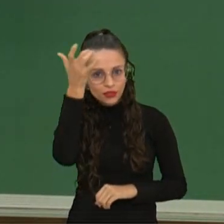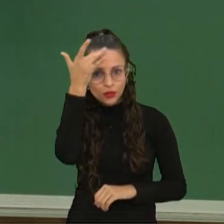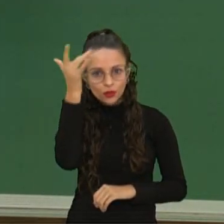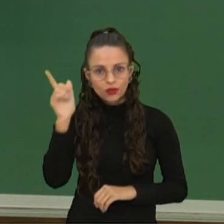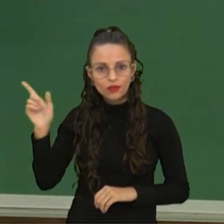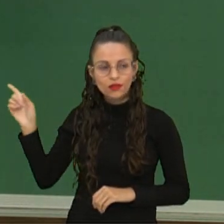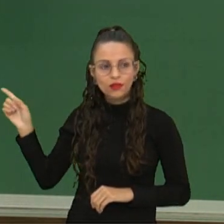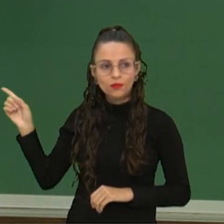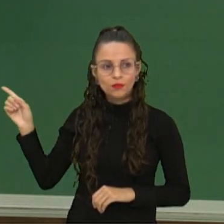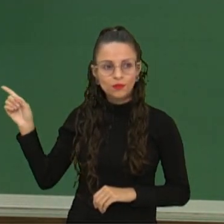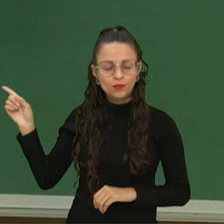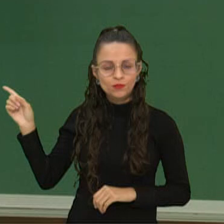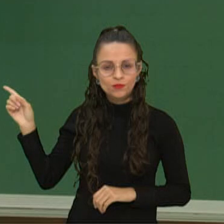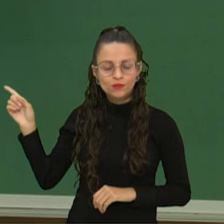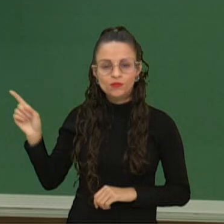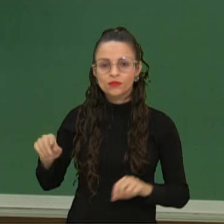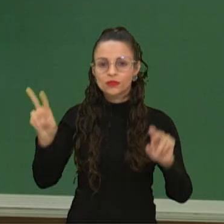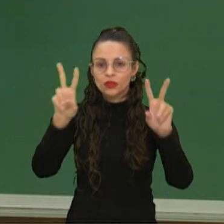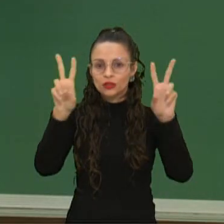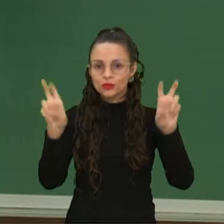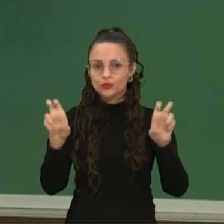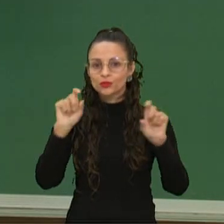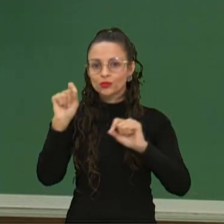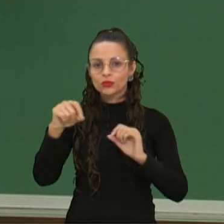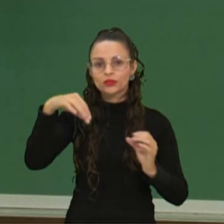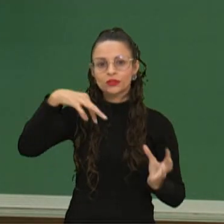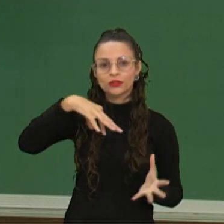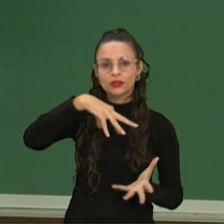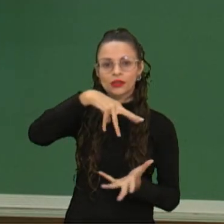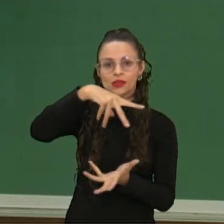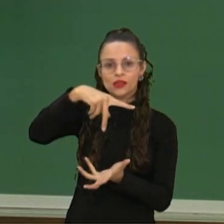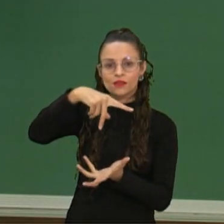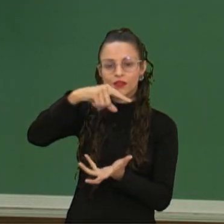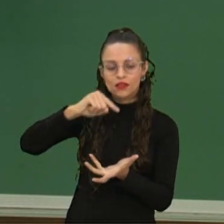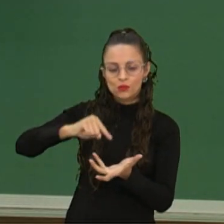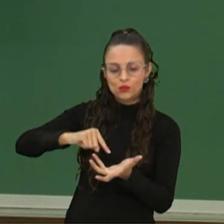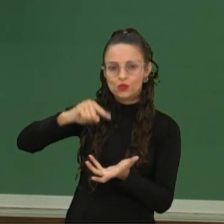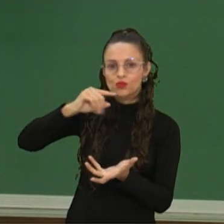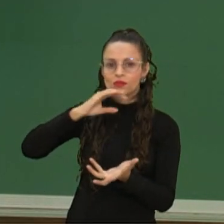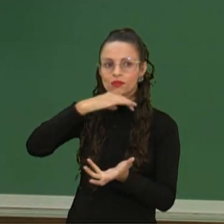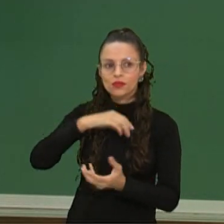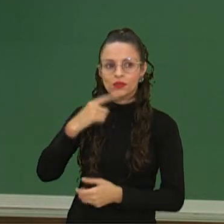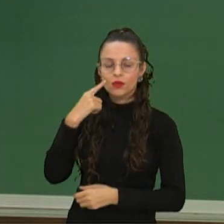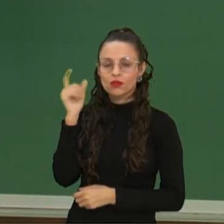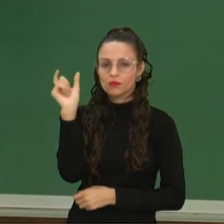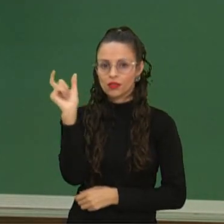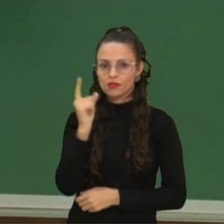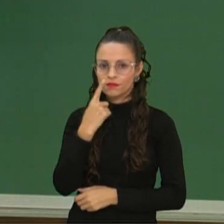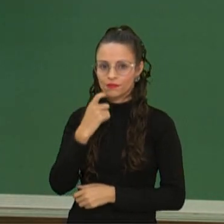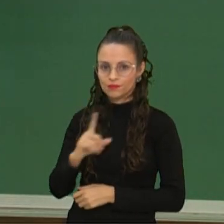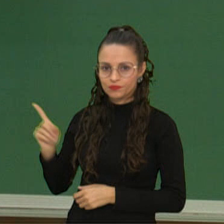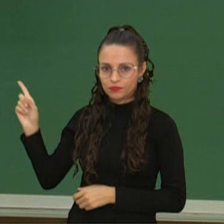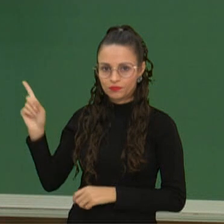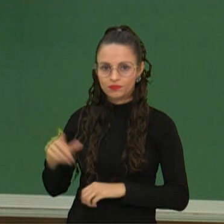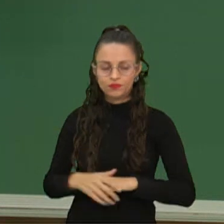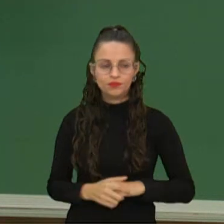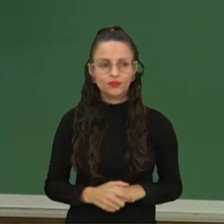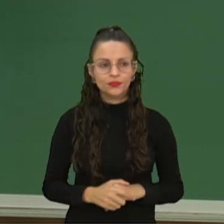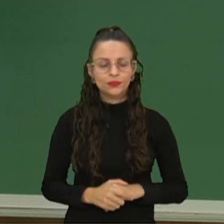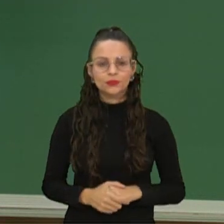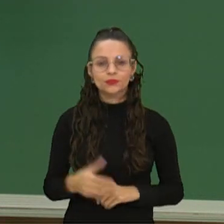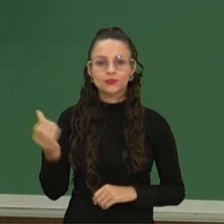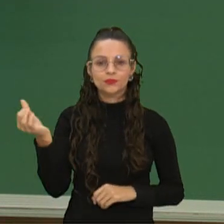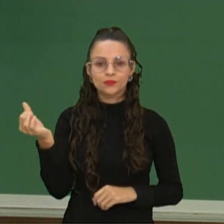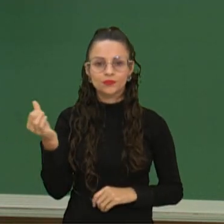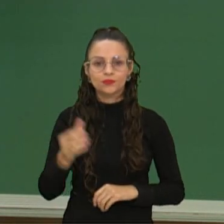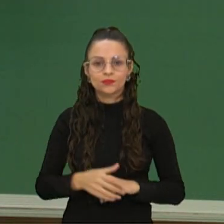aí. O assunto principal é justamente o efeito estufa. The greenhouse effect. E a número